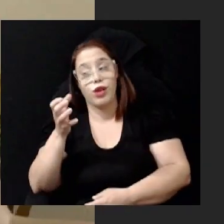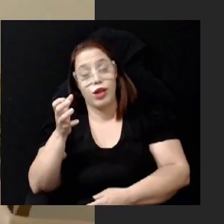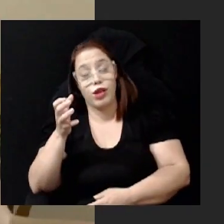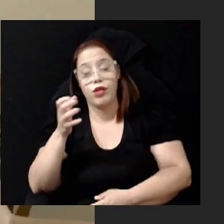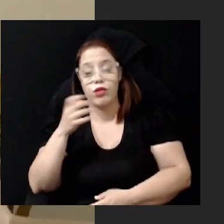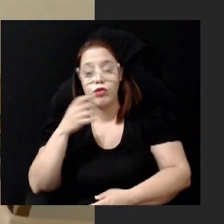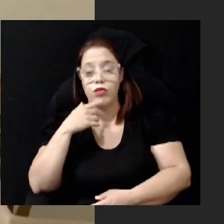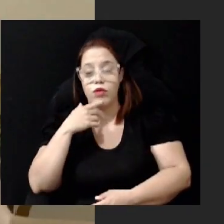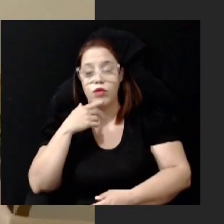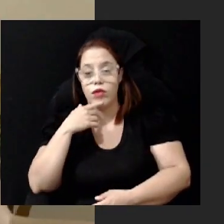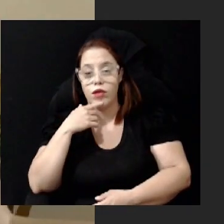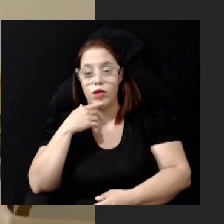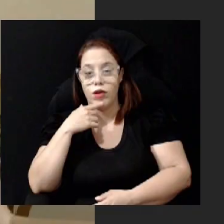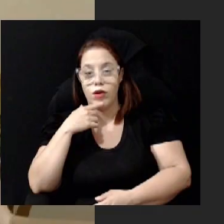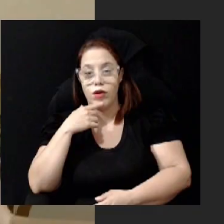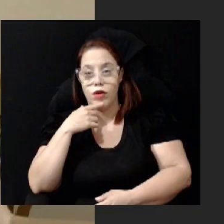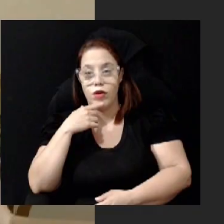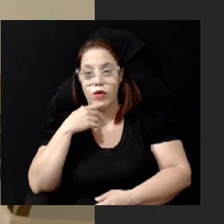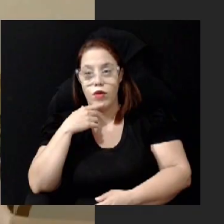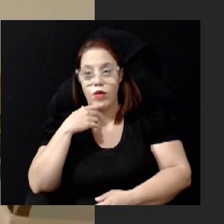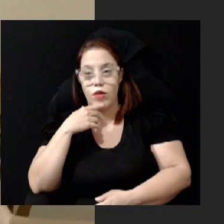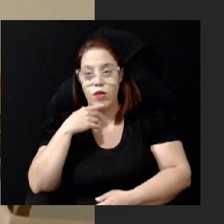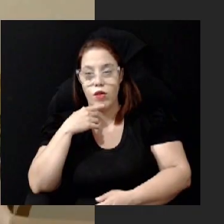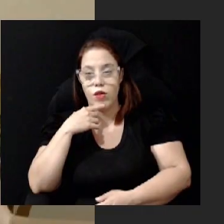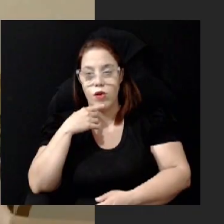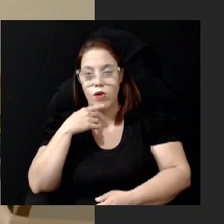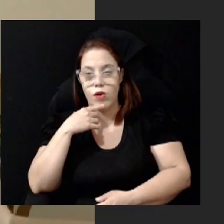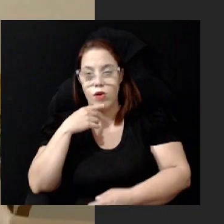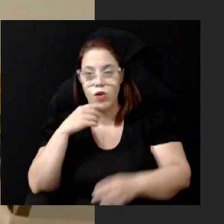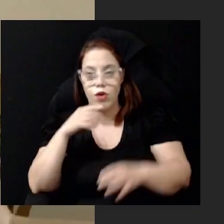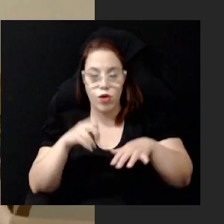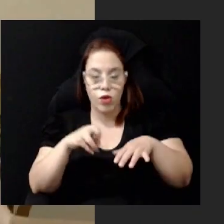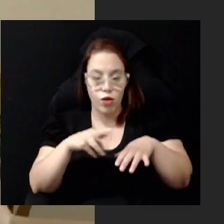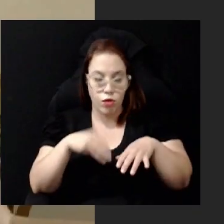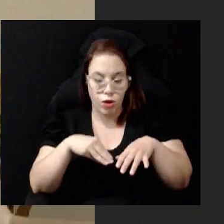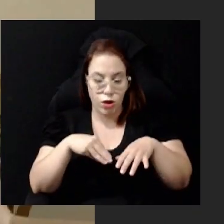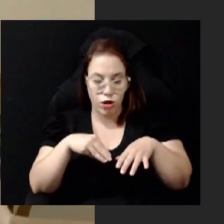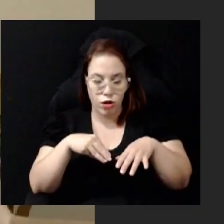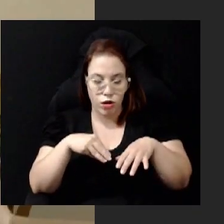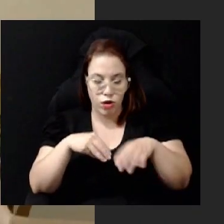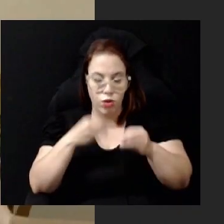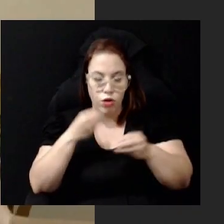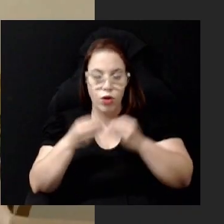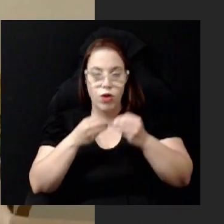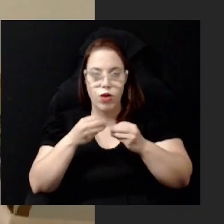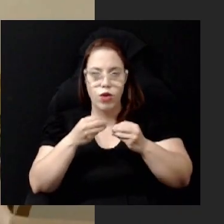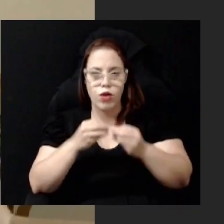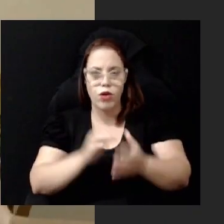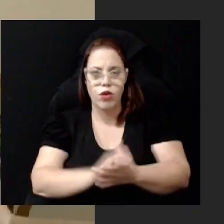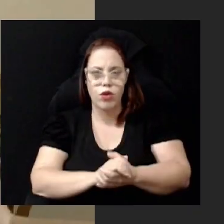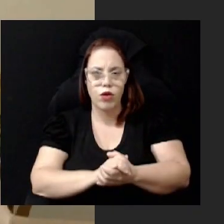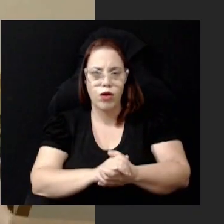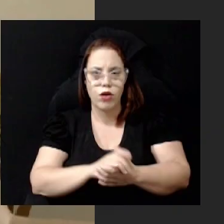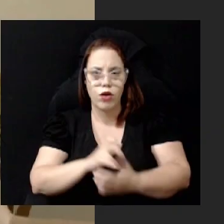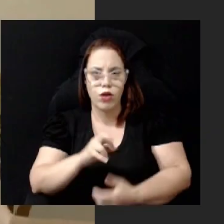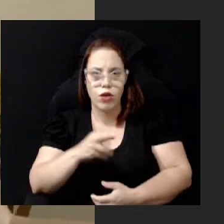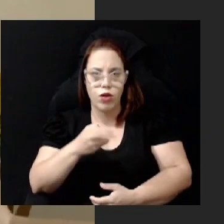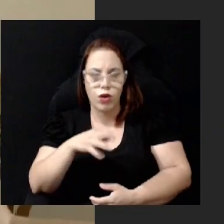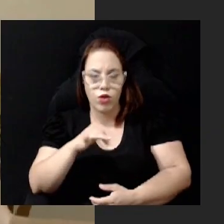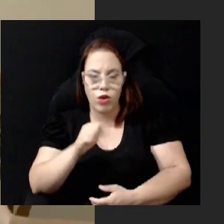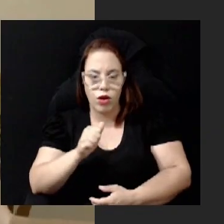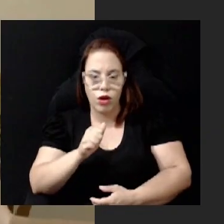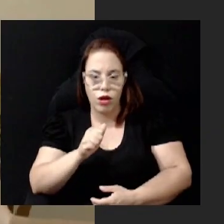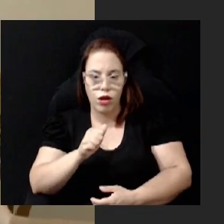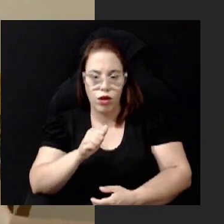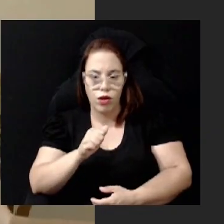acontecendo. Na suspeita, aí parte-se para exames de imagens mais detalhados, como tomografia e ressonância